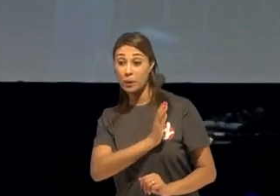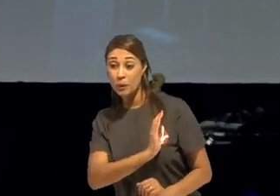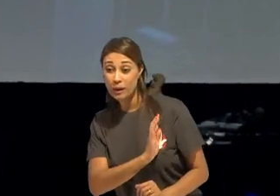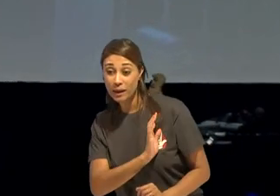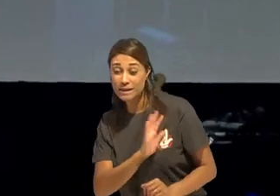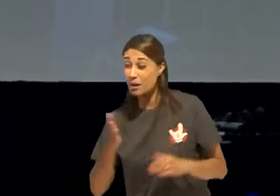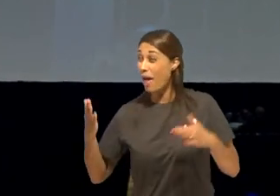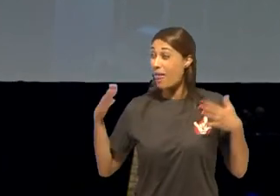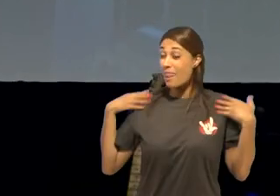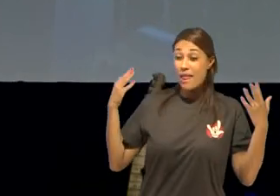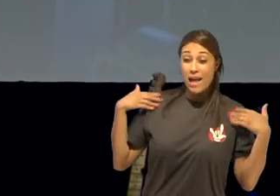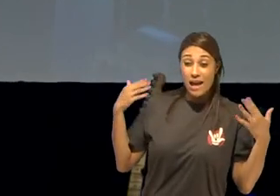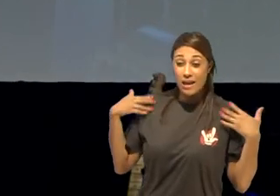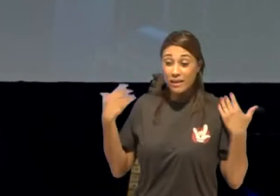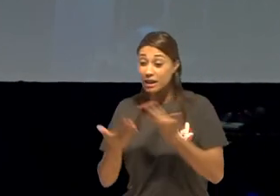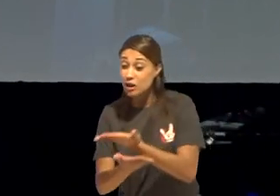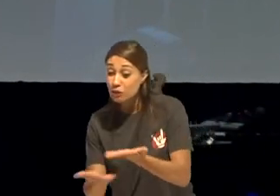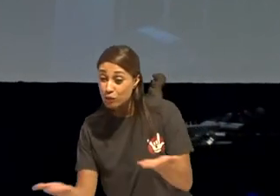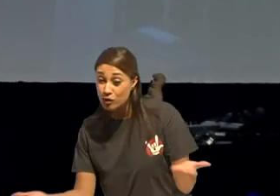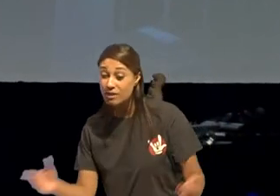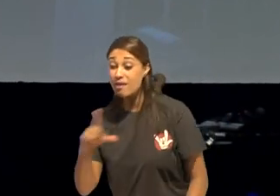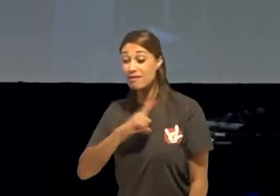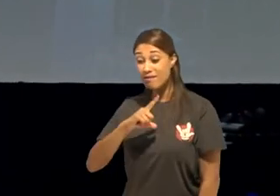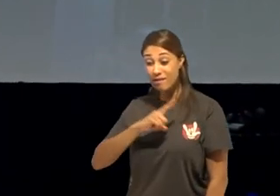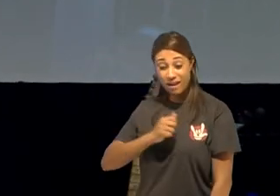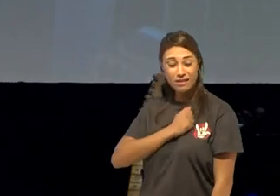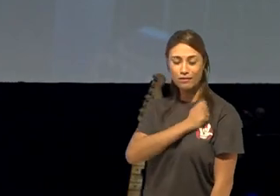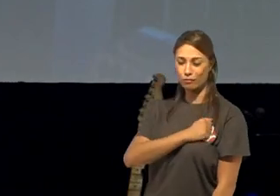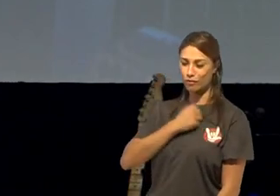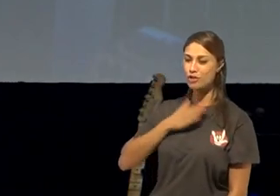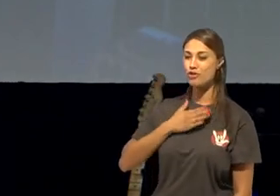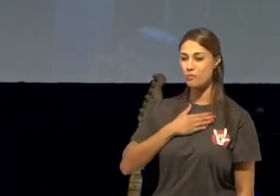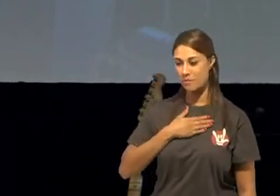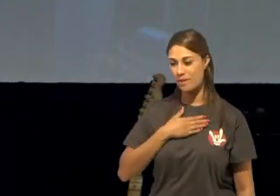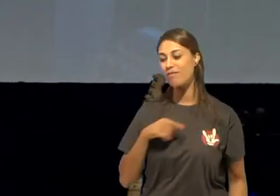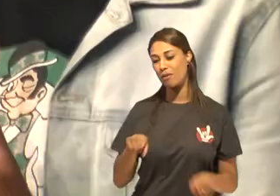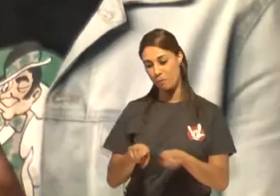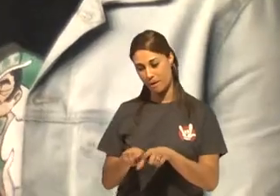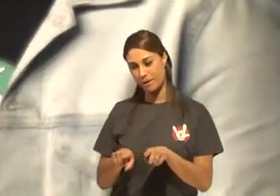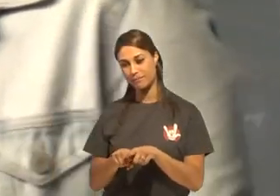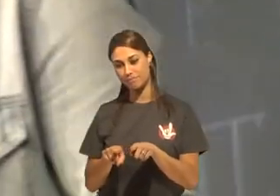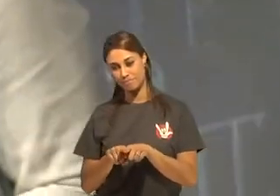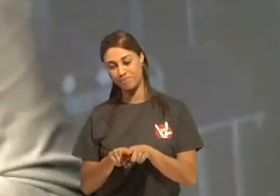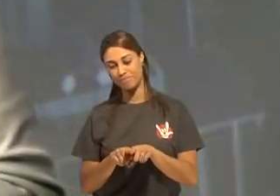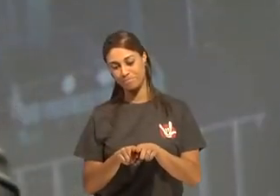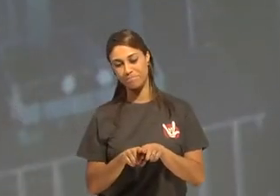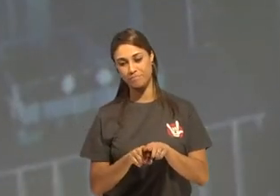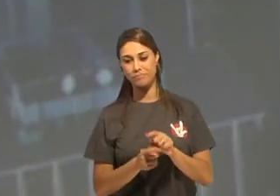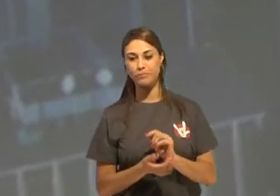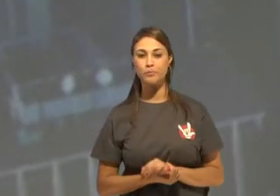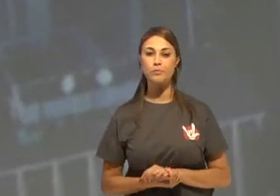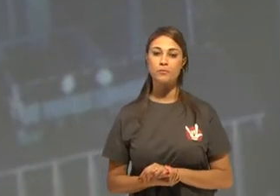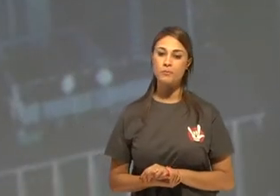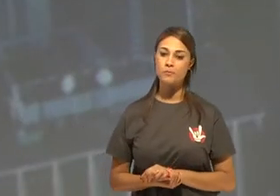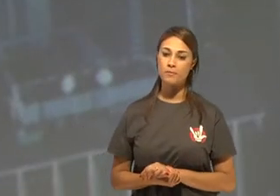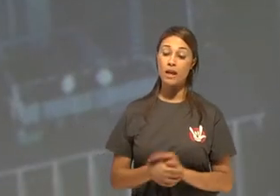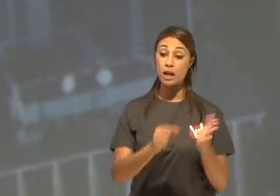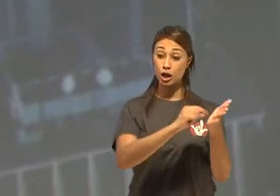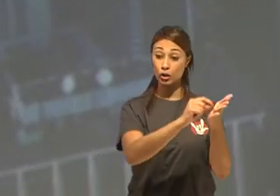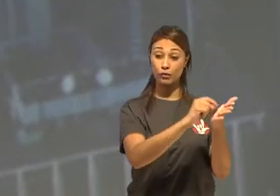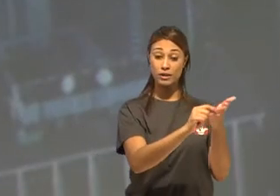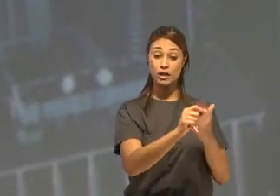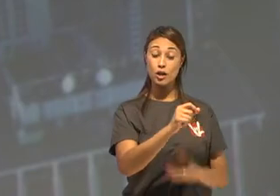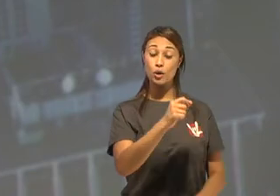de saber que vocês também têm saudade de mim. E no versículo 10 e 12, ele fala: